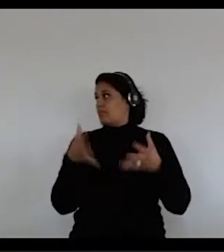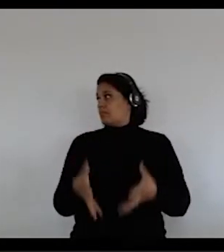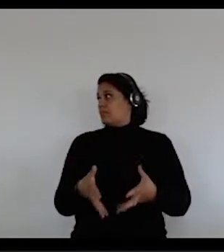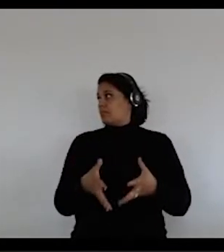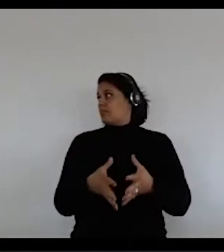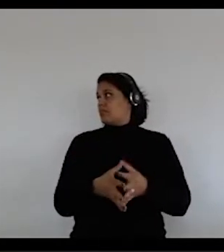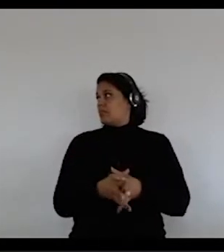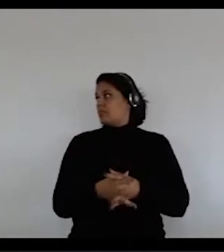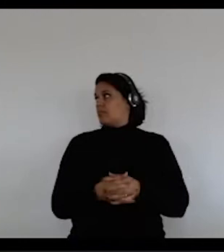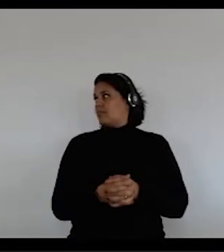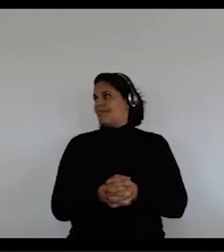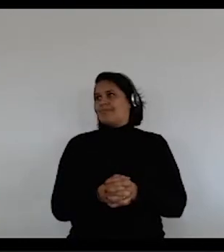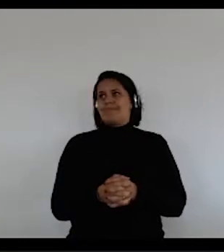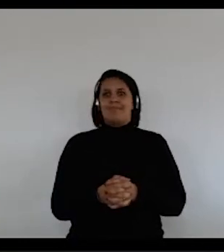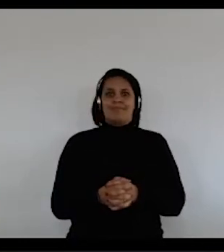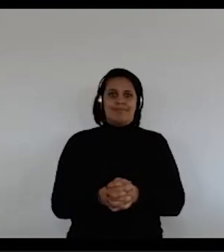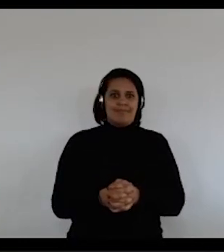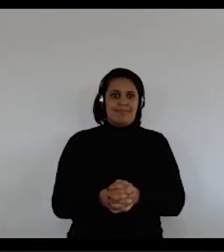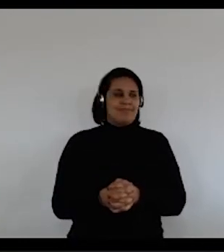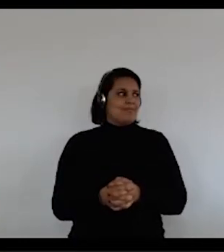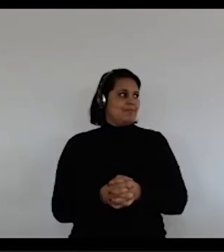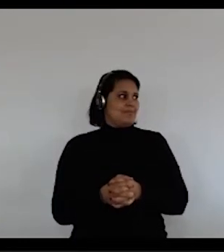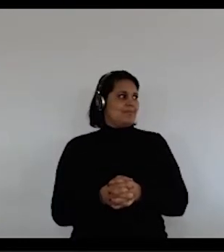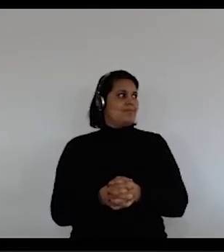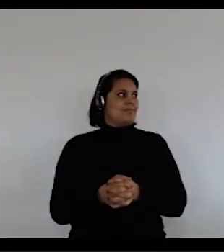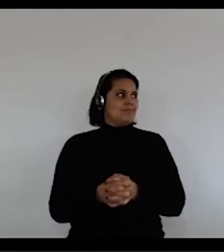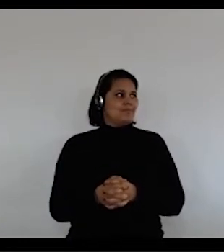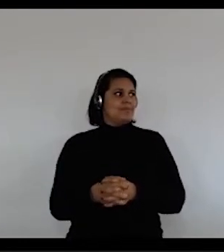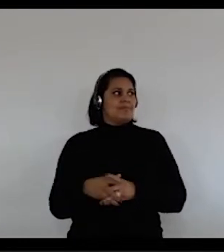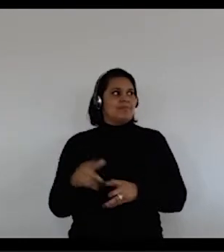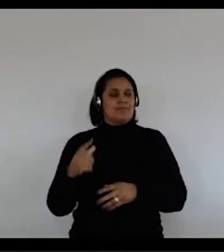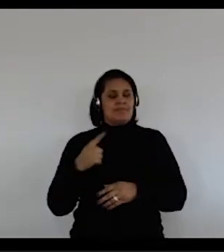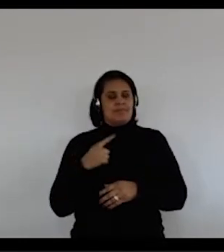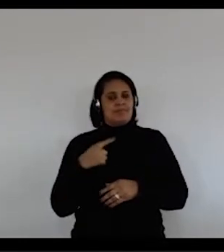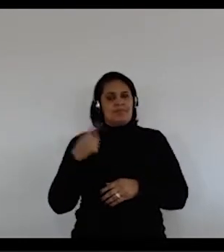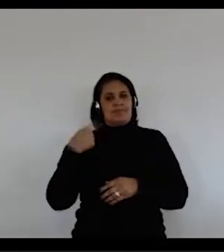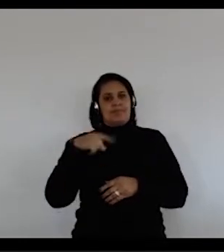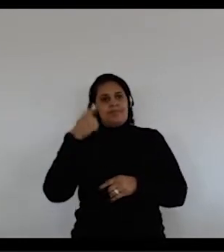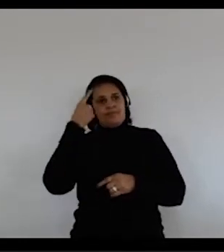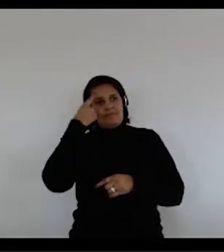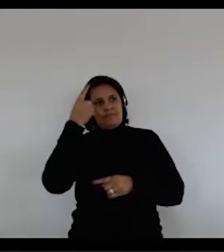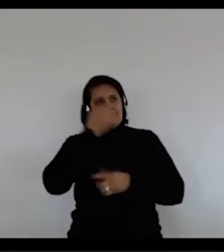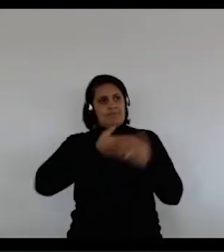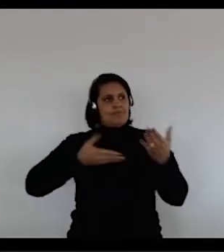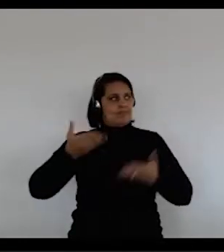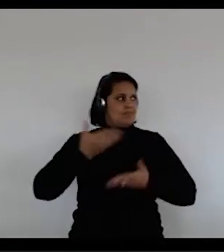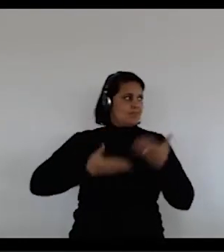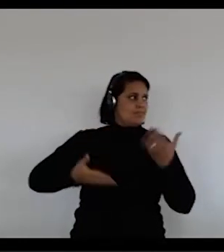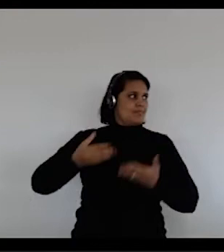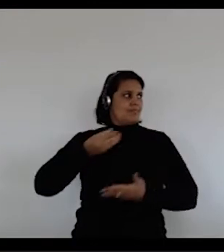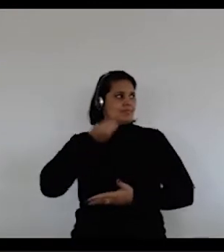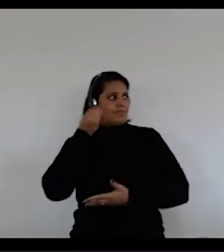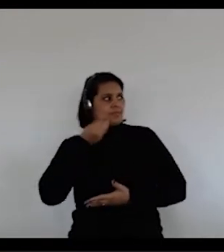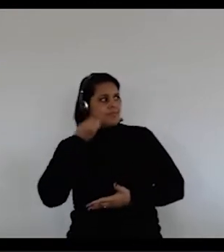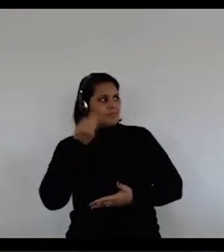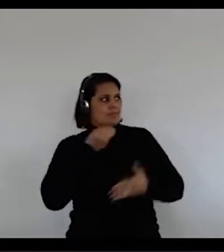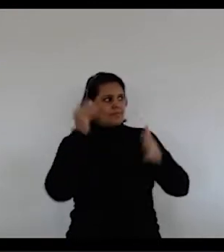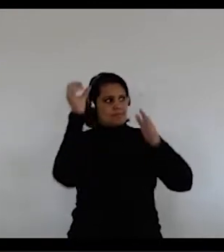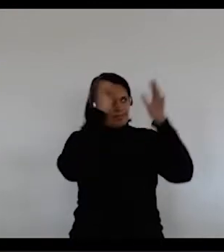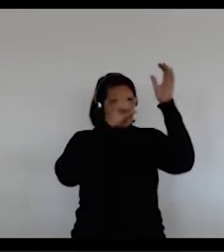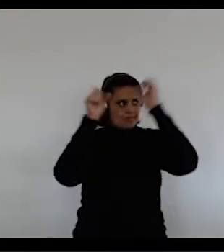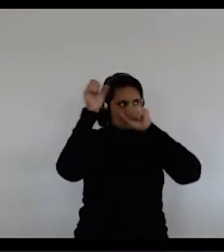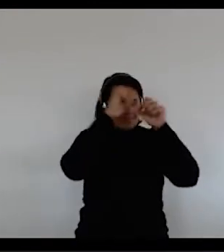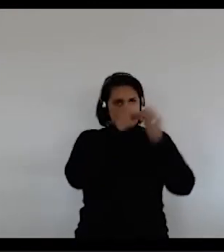podamos partilhar as nossas ideias, as nossas experiências e aprender dentre todos.